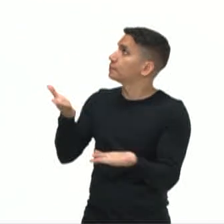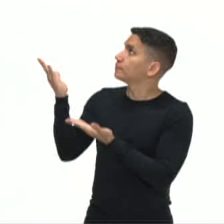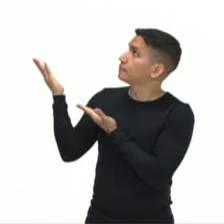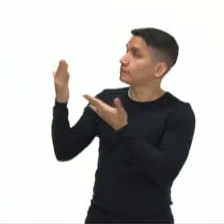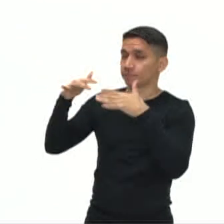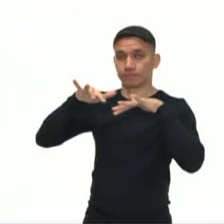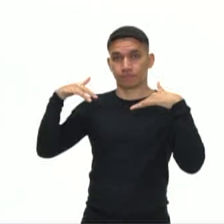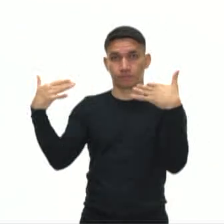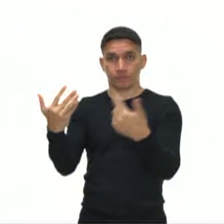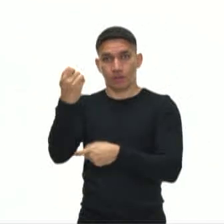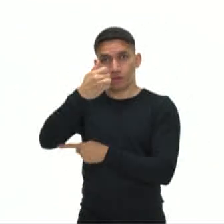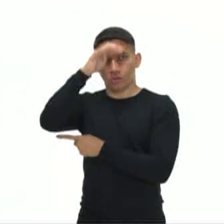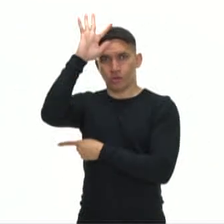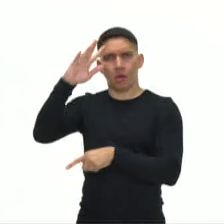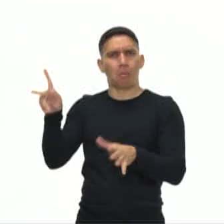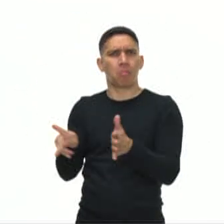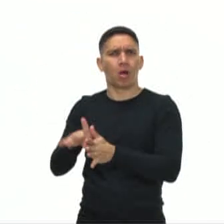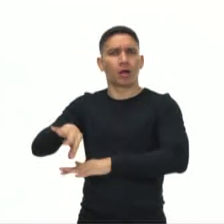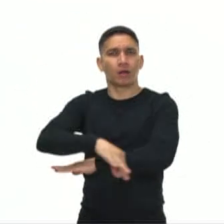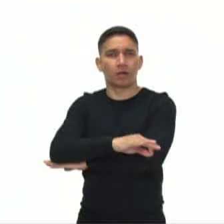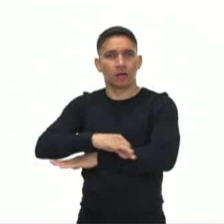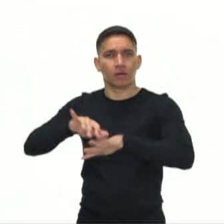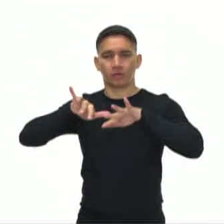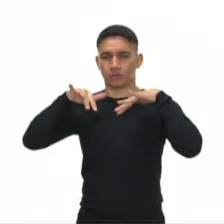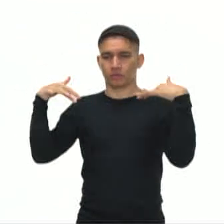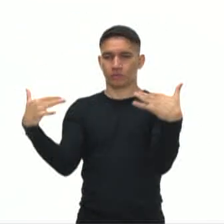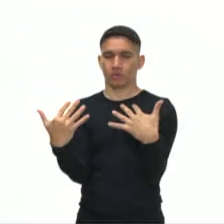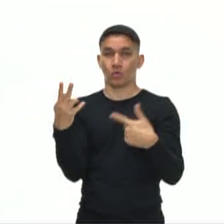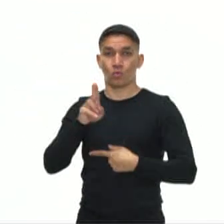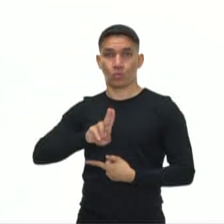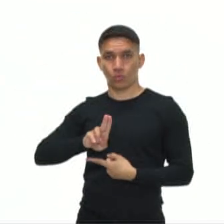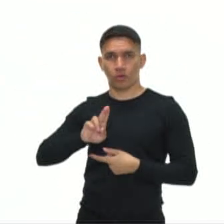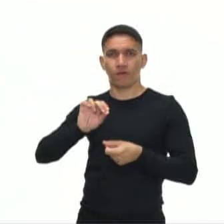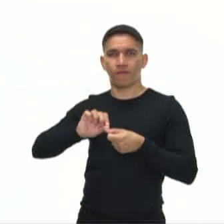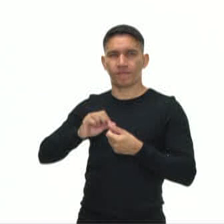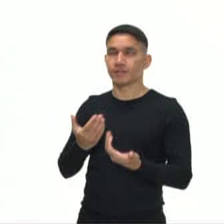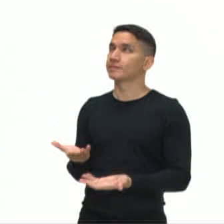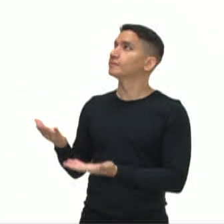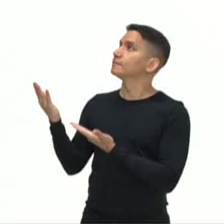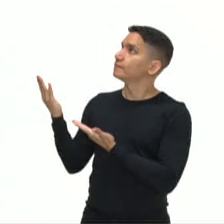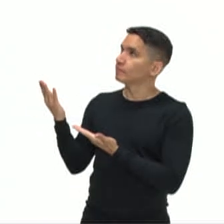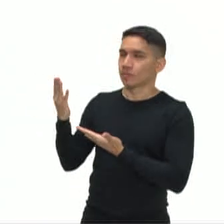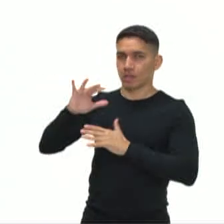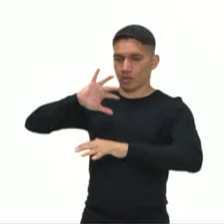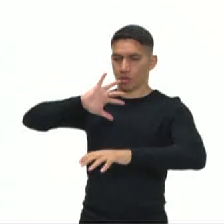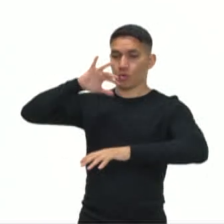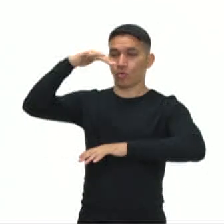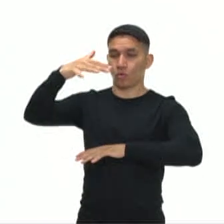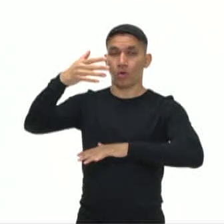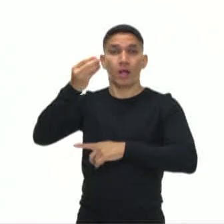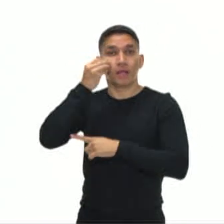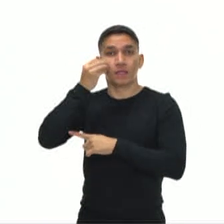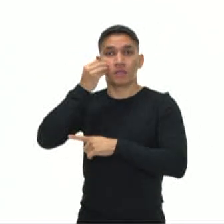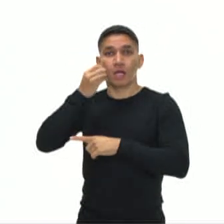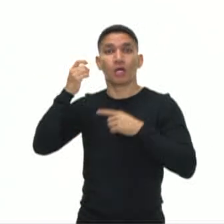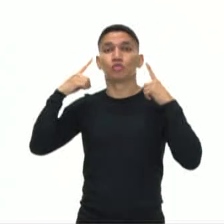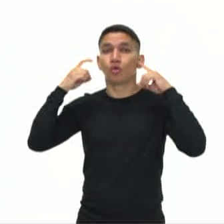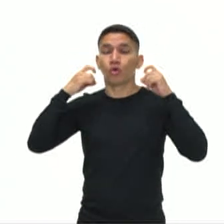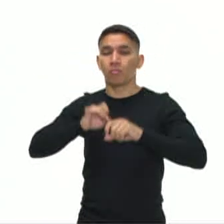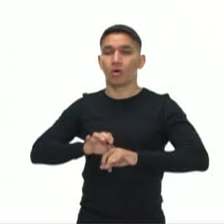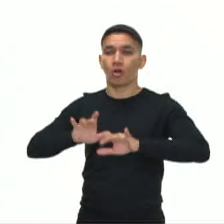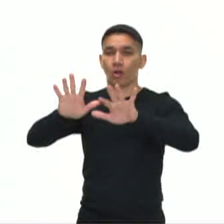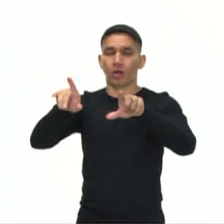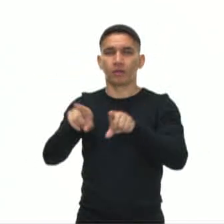desenvolveu sua própria arquitetura. Era em formato de odeon, um pequeno anfiteatro grego com cobertura para reter o som. A acústica era testada na